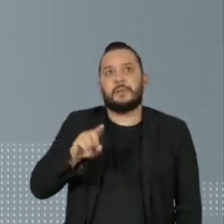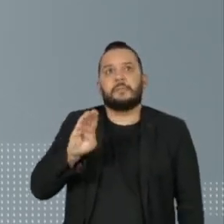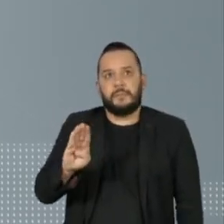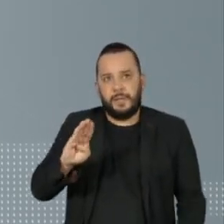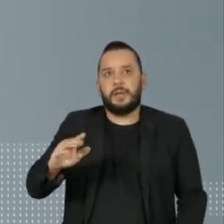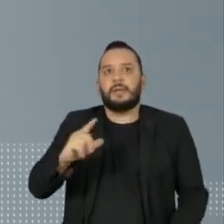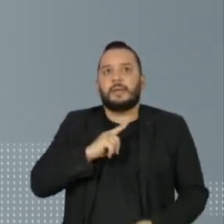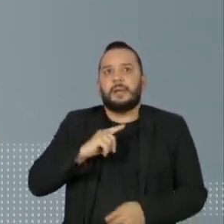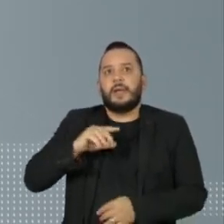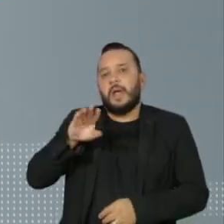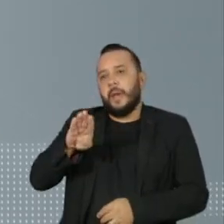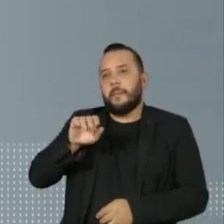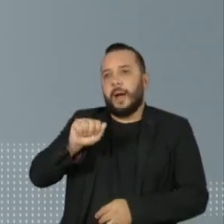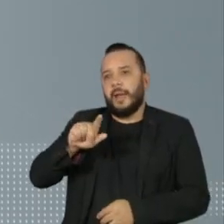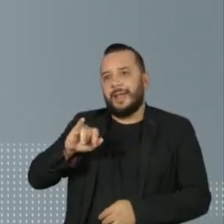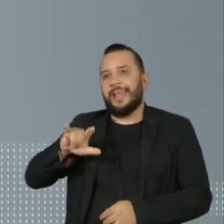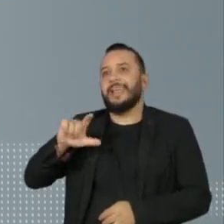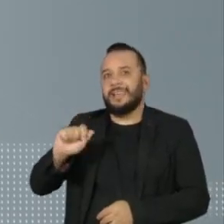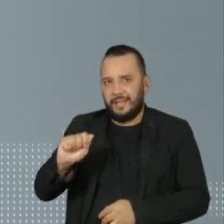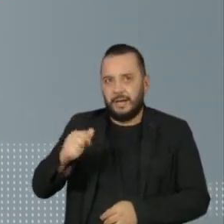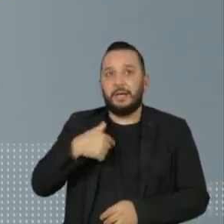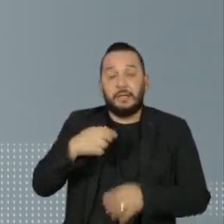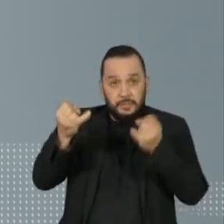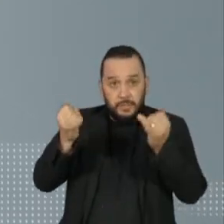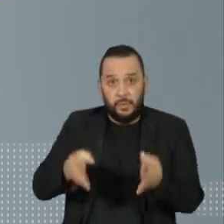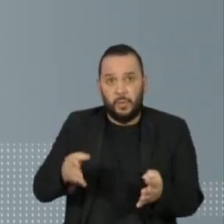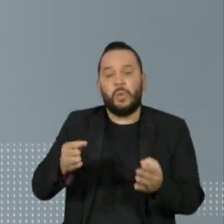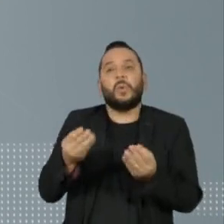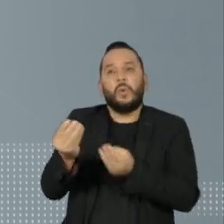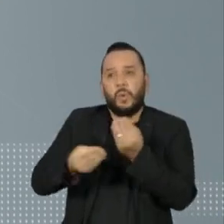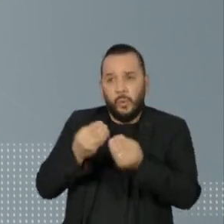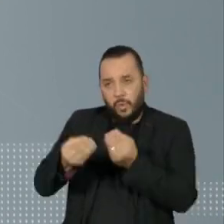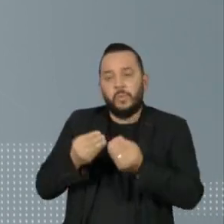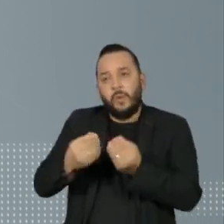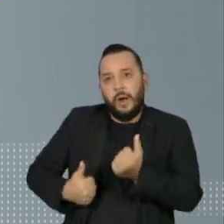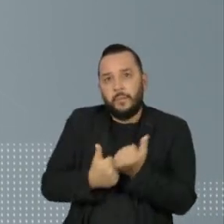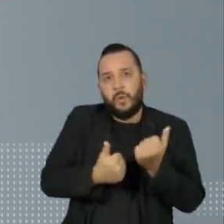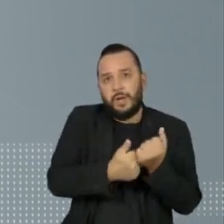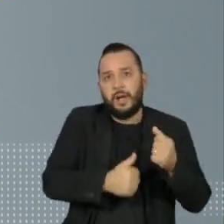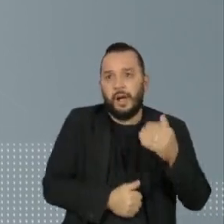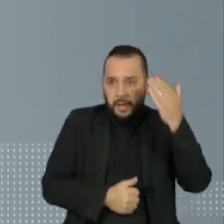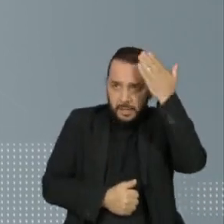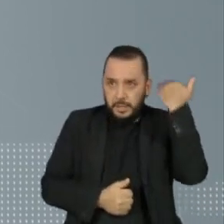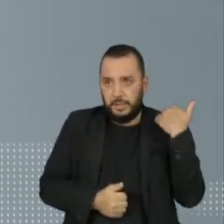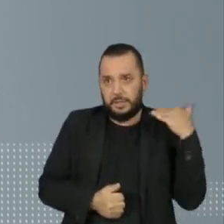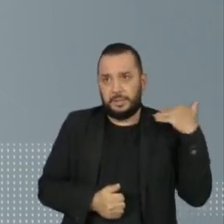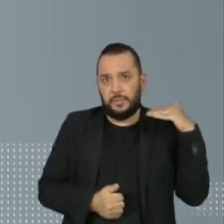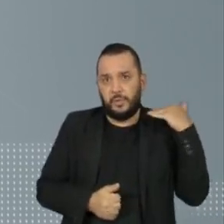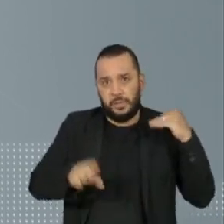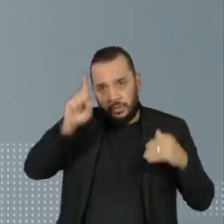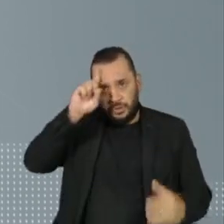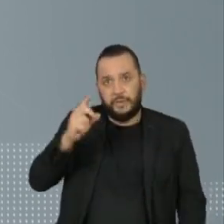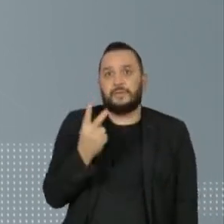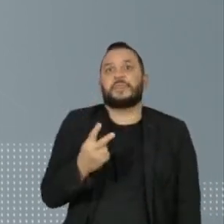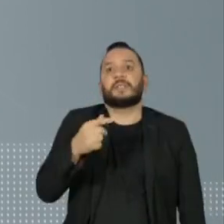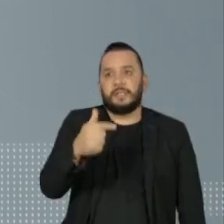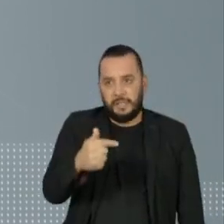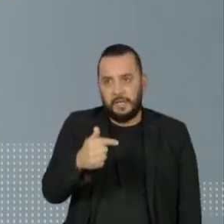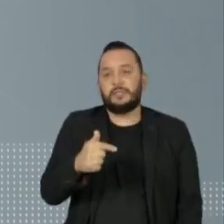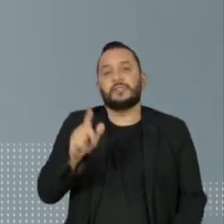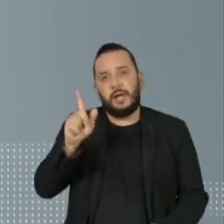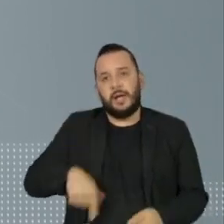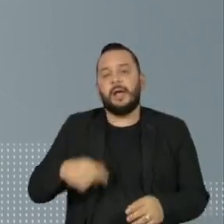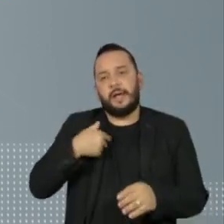garantiu em rede social que a convenção do partido para lançar a candidatura de Simone tebet Será no dia vinte e sete de